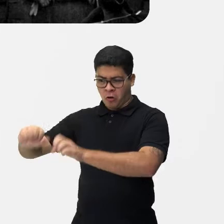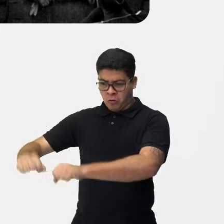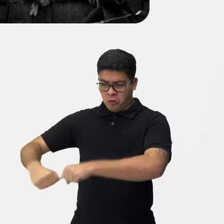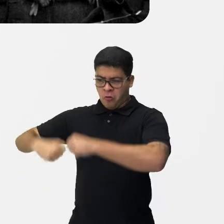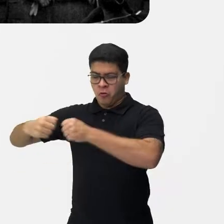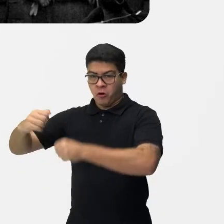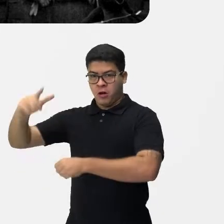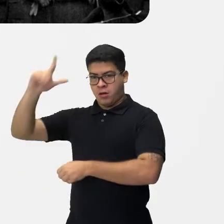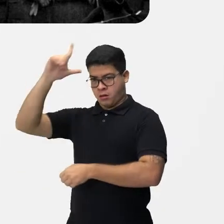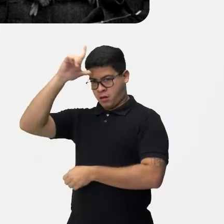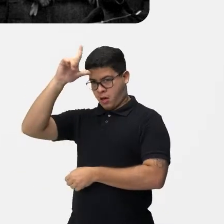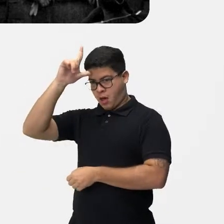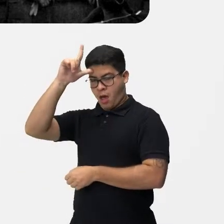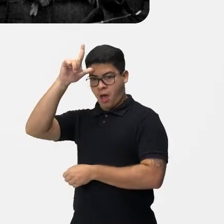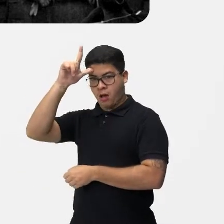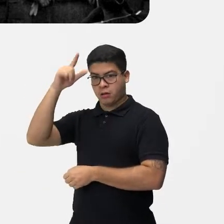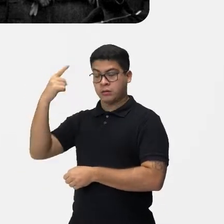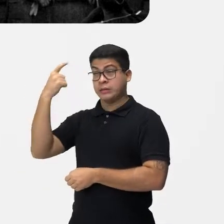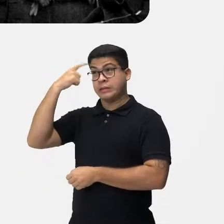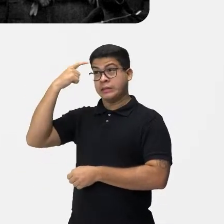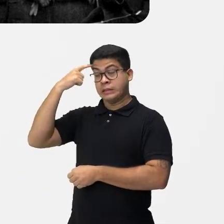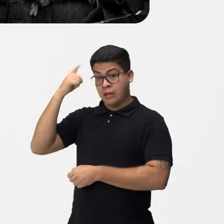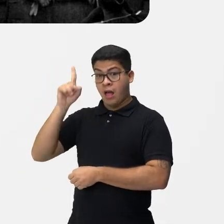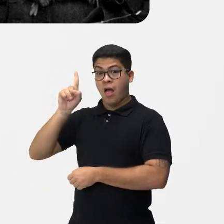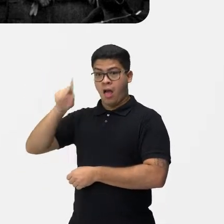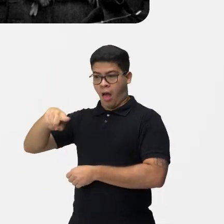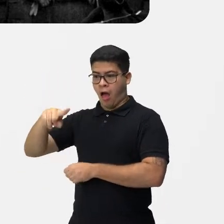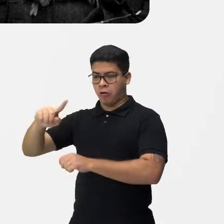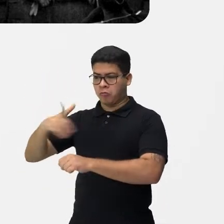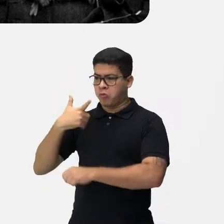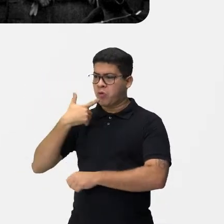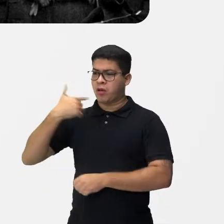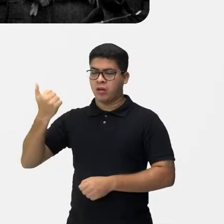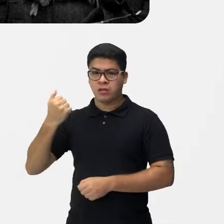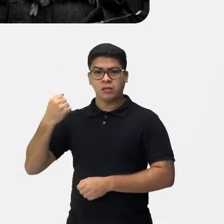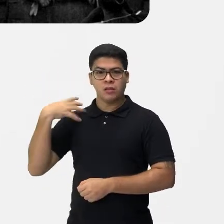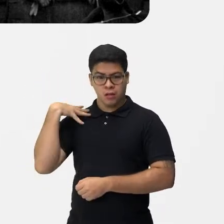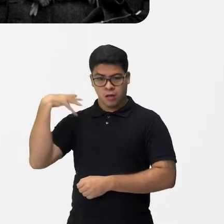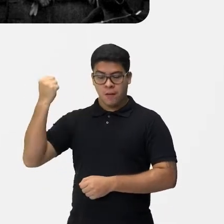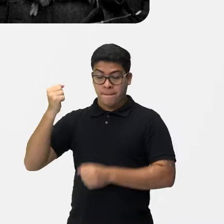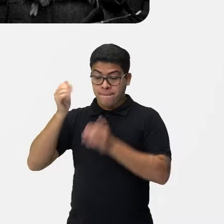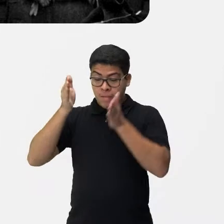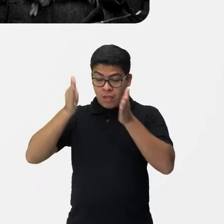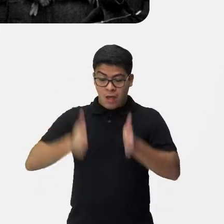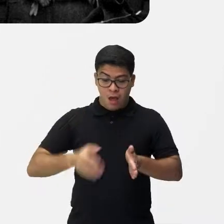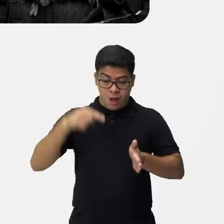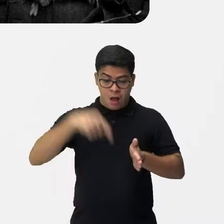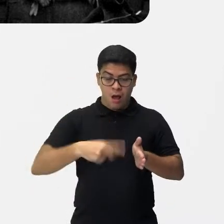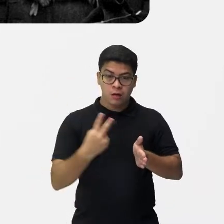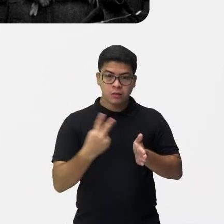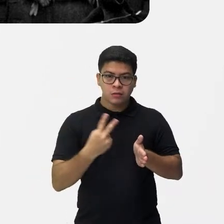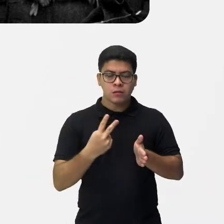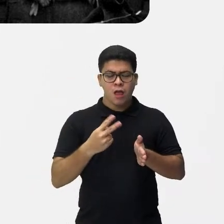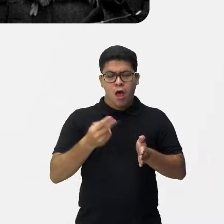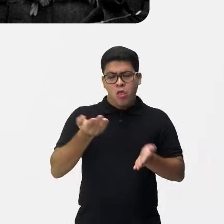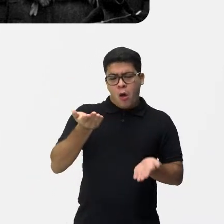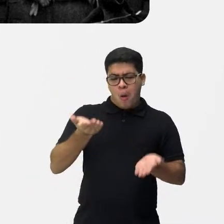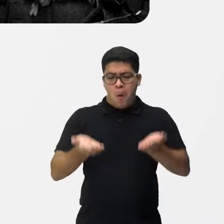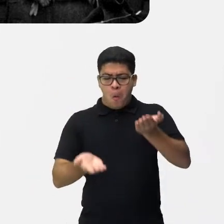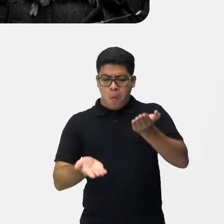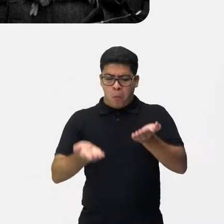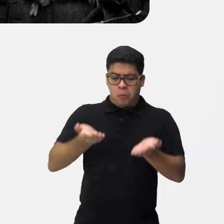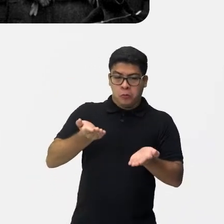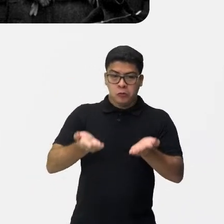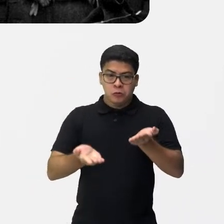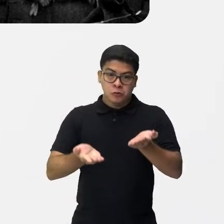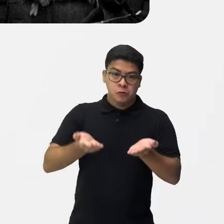alemã, chegou-se a pensar que o eixo ia levar a melhor. A gente tem uma segunda fase, que é a fase do equilíbrio, quando as